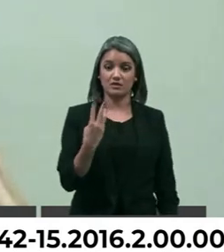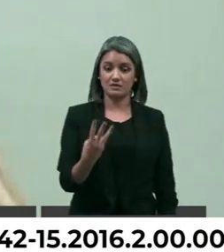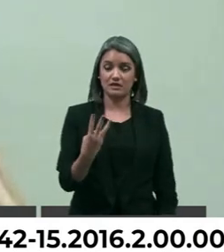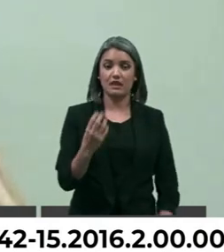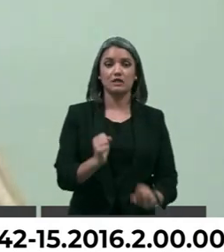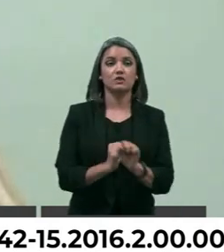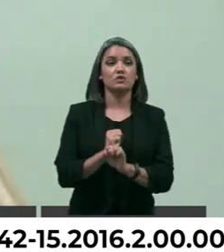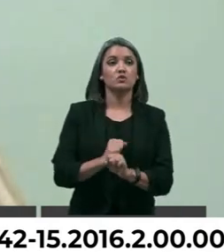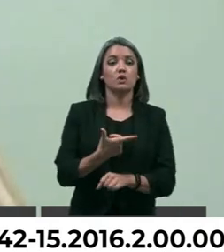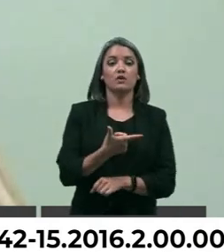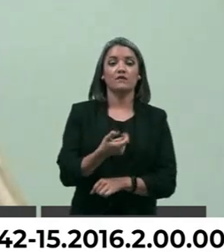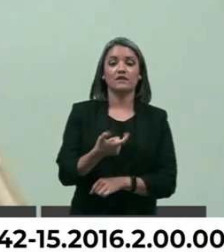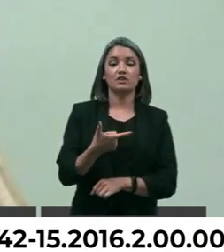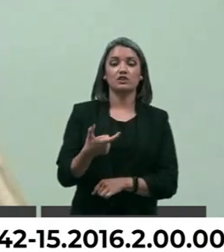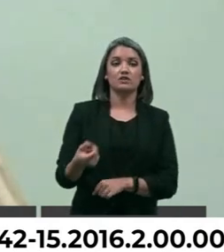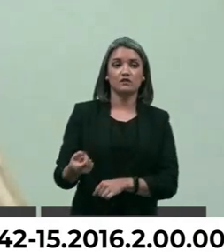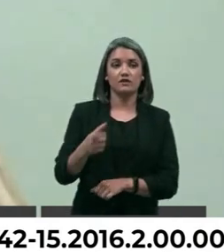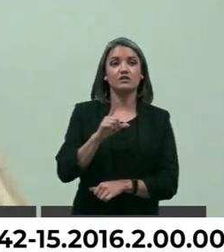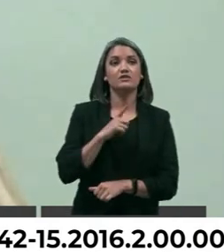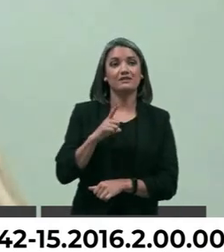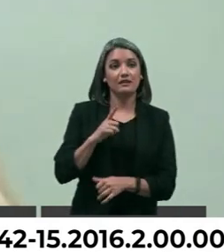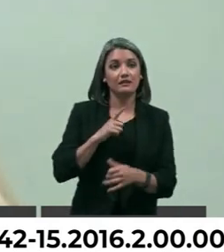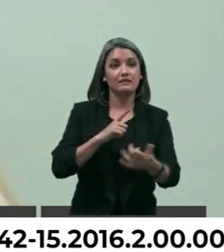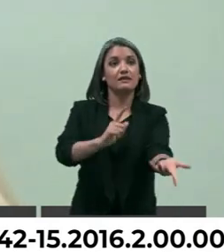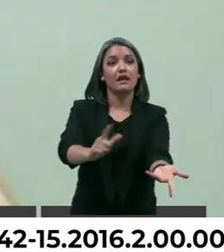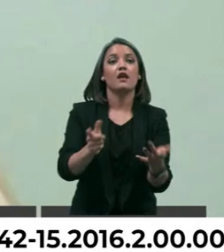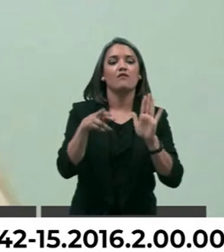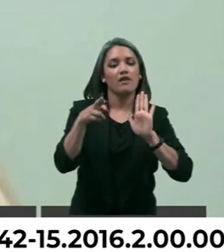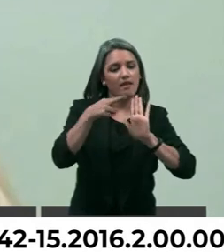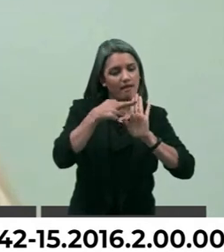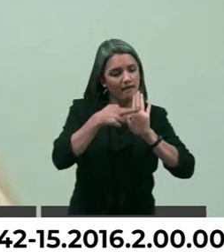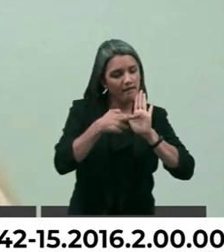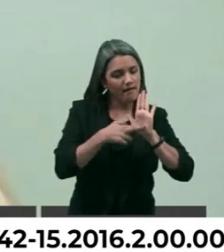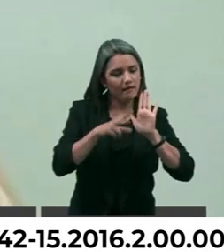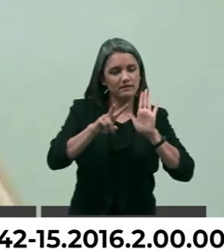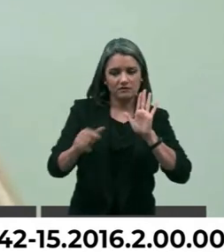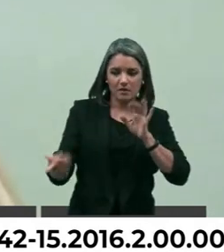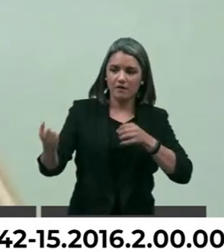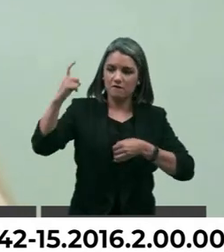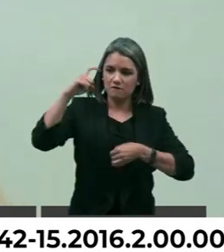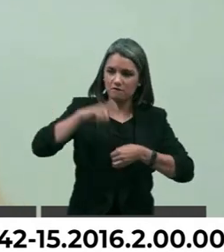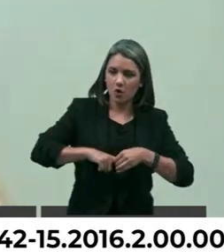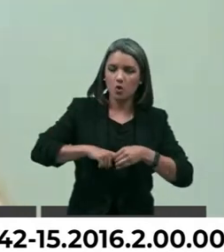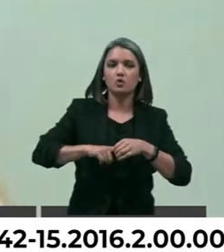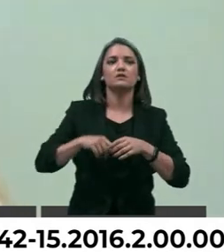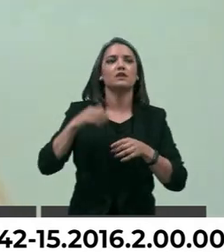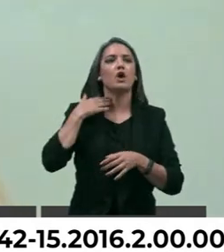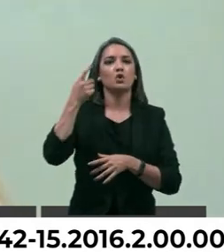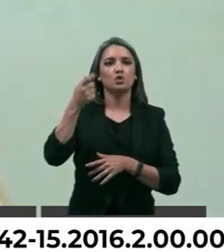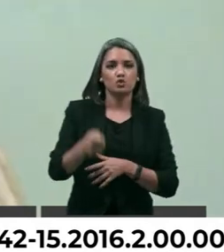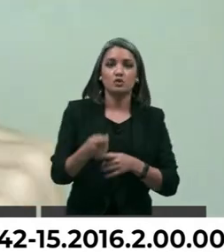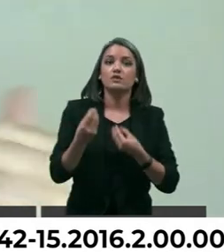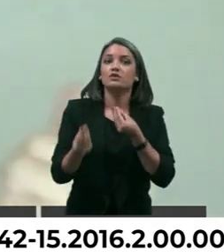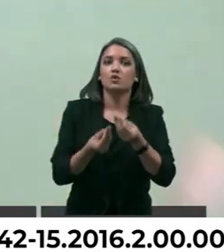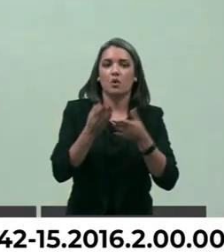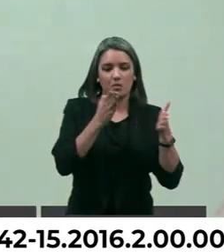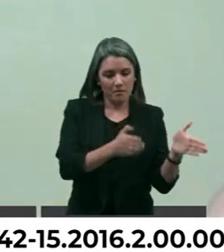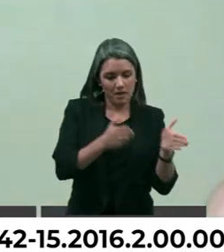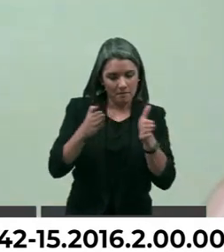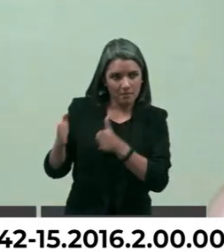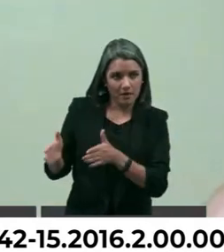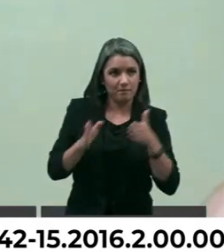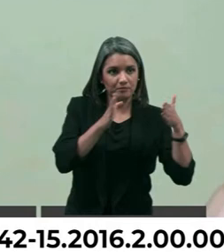323/2020, que estabeleceu como parâmetros para a reintegração dos magistrados em disponibilidade as seguintes etapas: